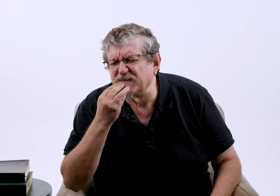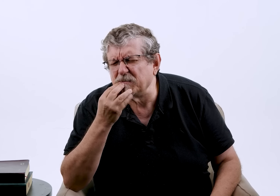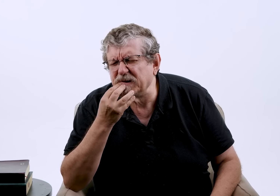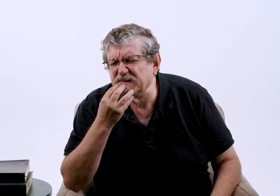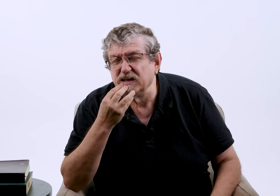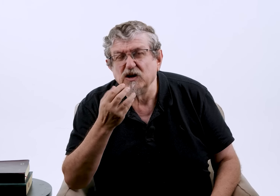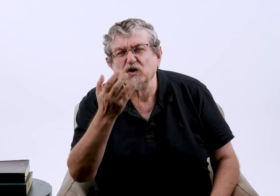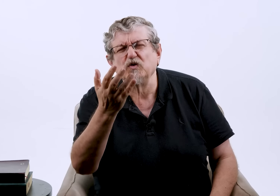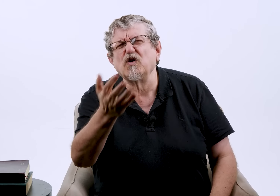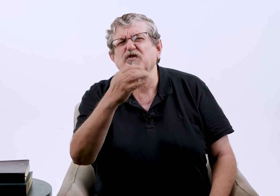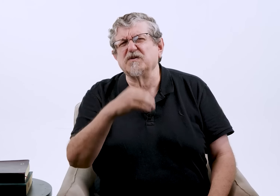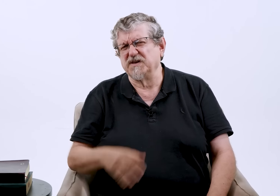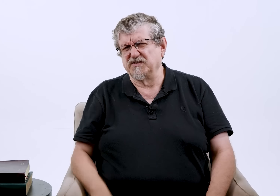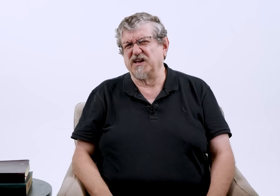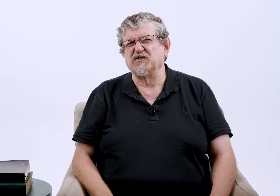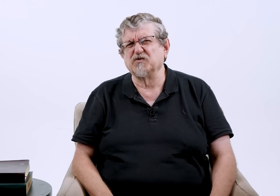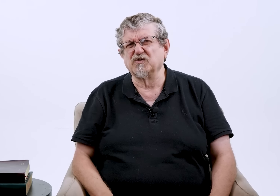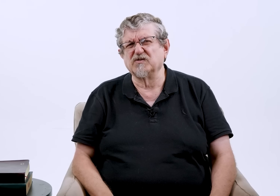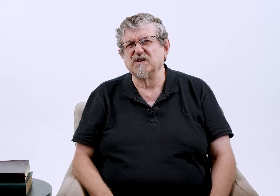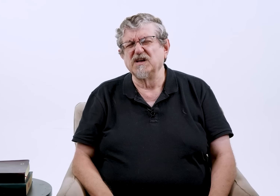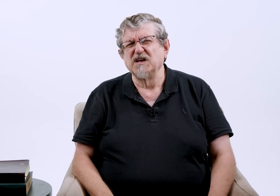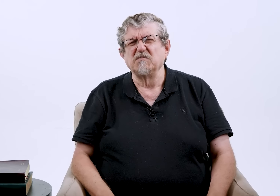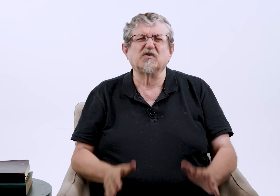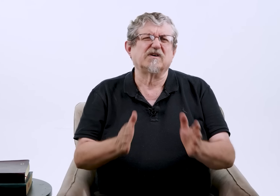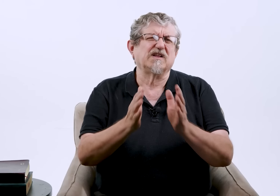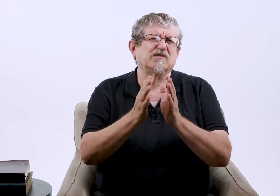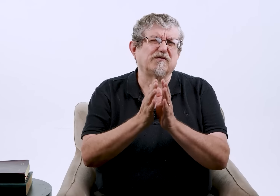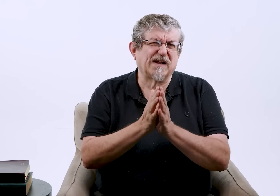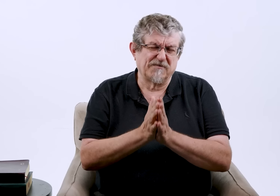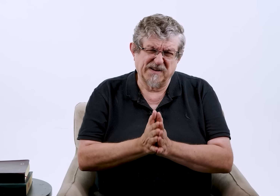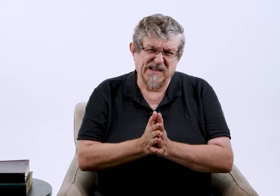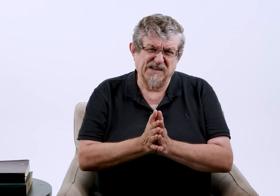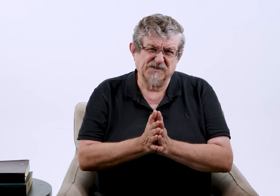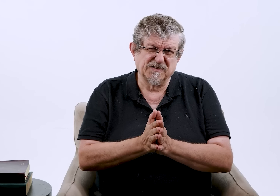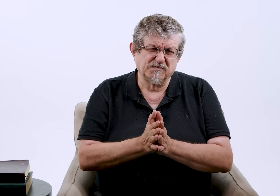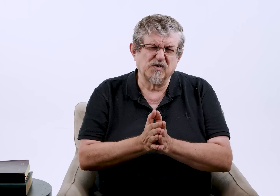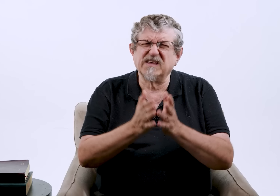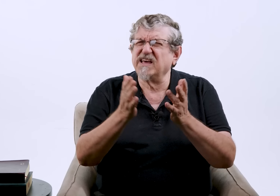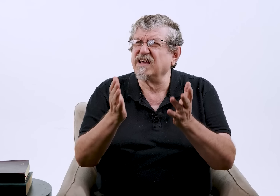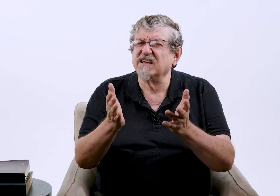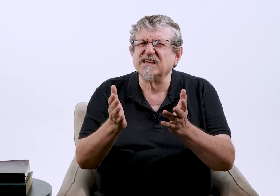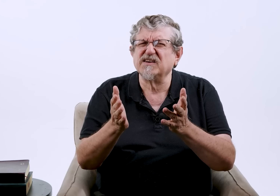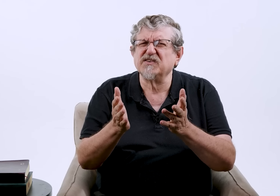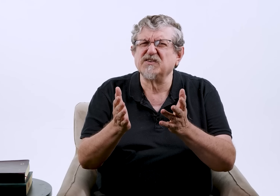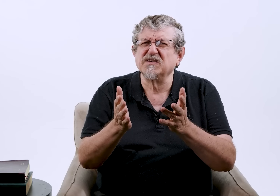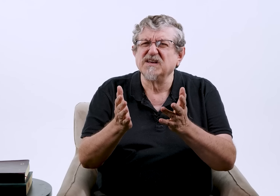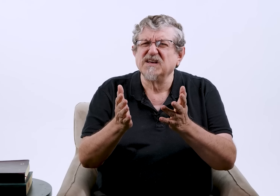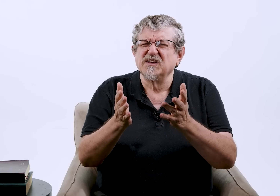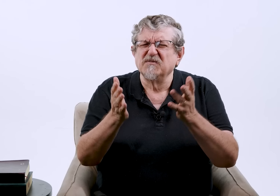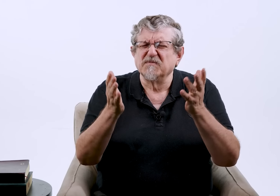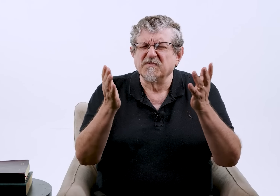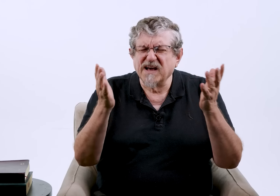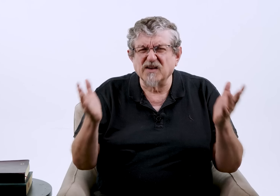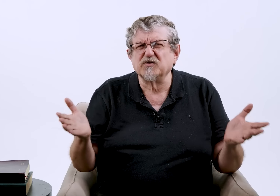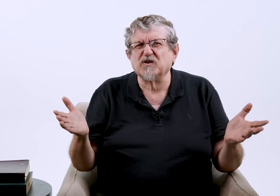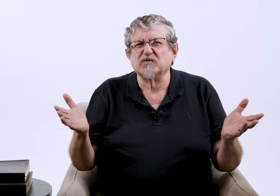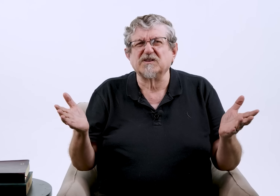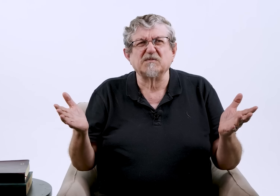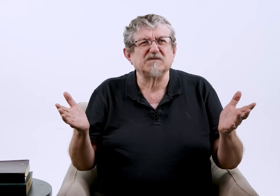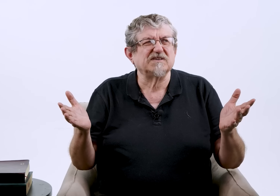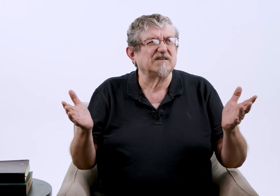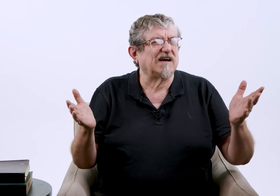gente deve aprender no nosso ambiente religioso. Meus queridos, vamos falar a verdade. Por que a gente gasta